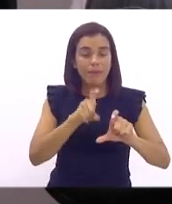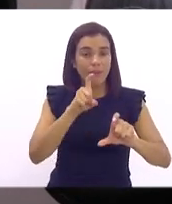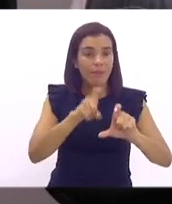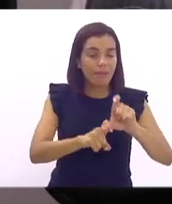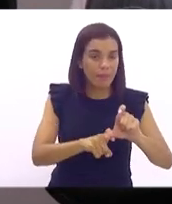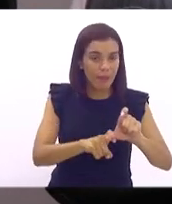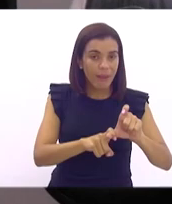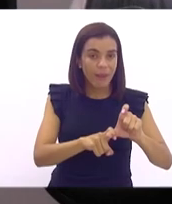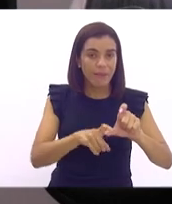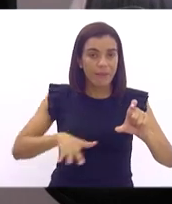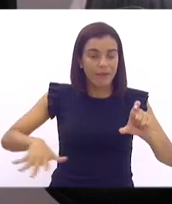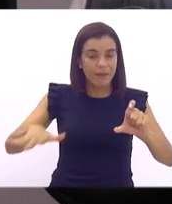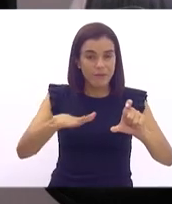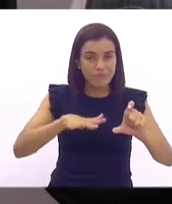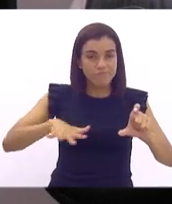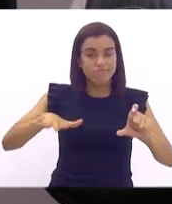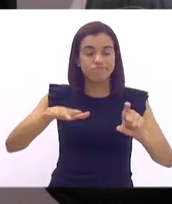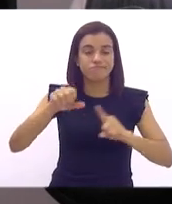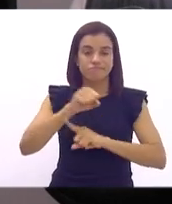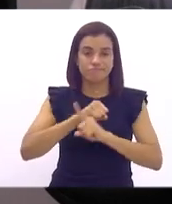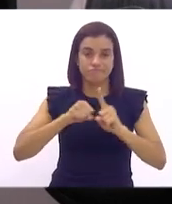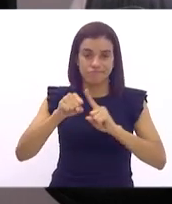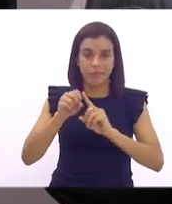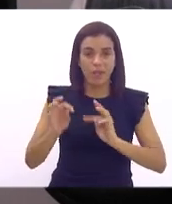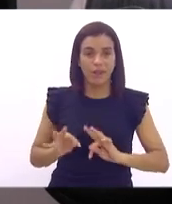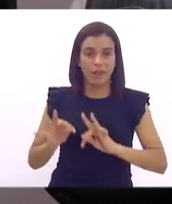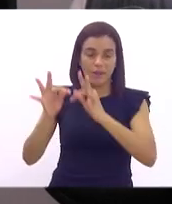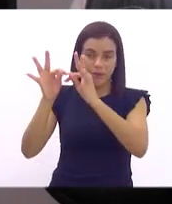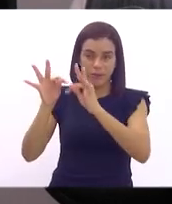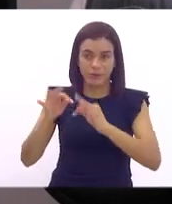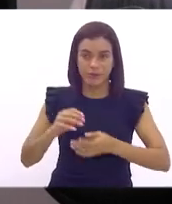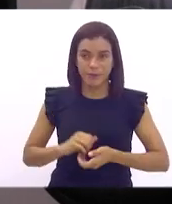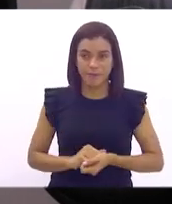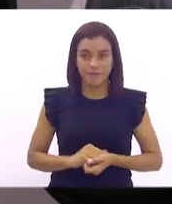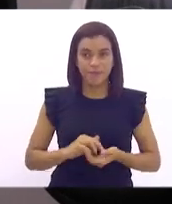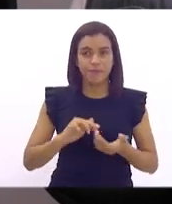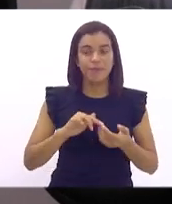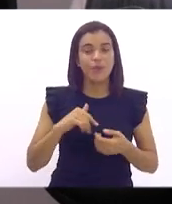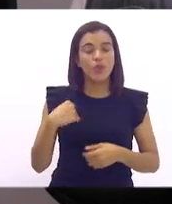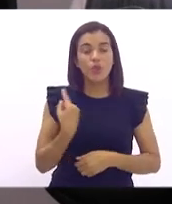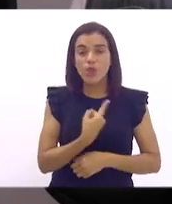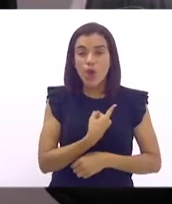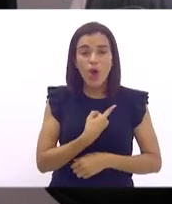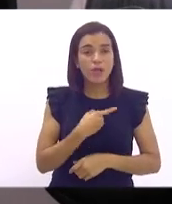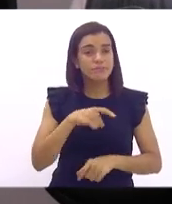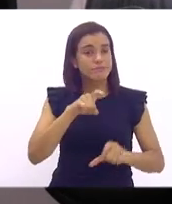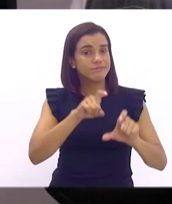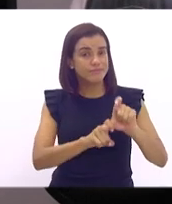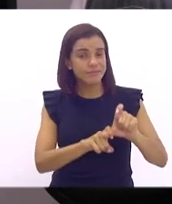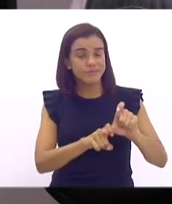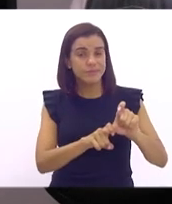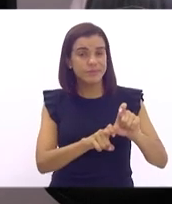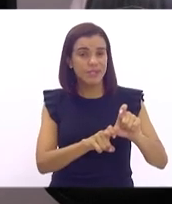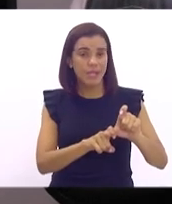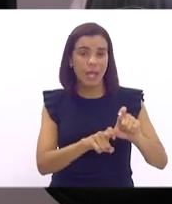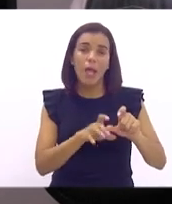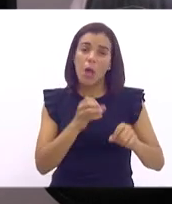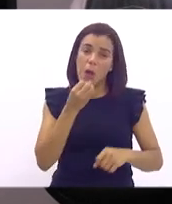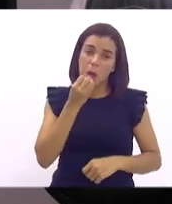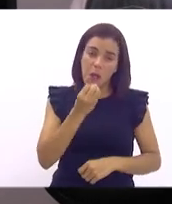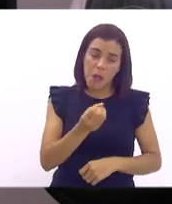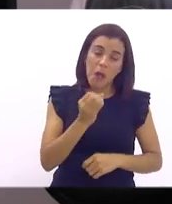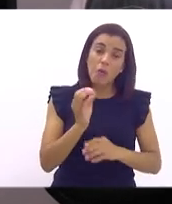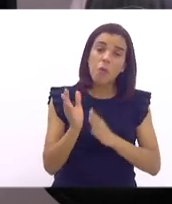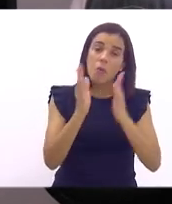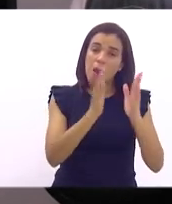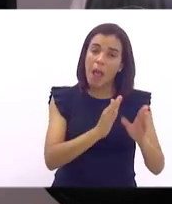desse novo cenário social. Né? Ou seja, nos valemos disso, isso é muito positivo,